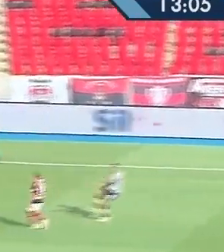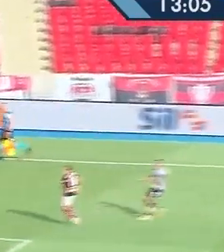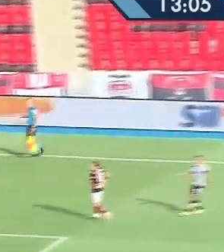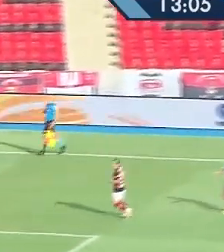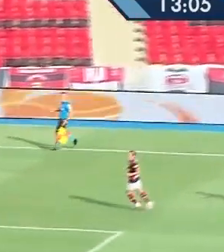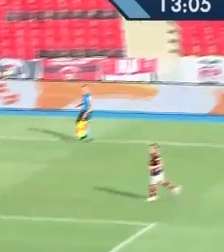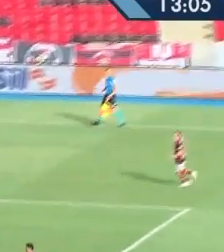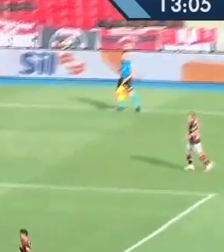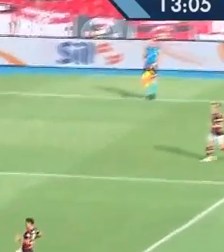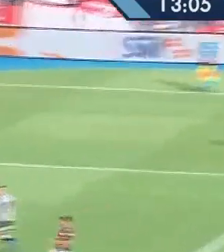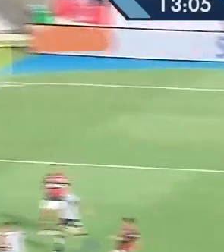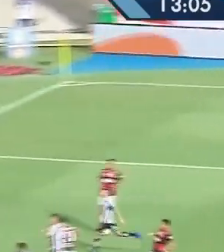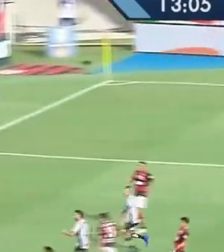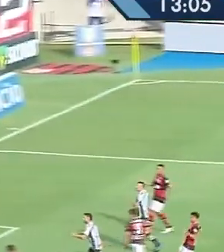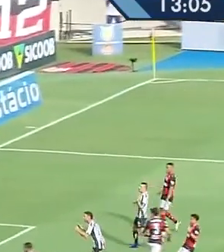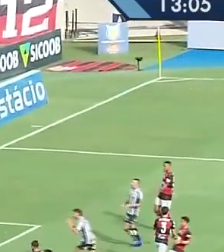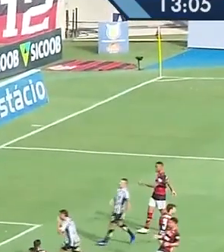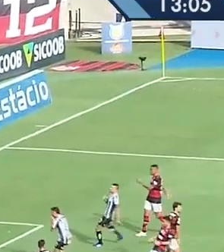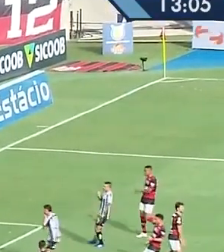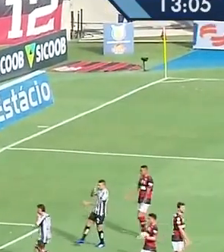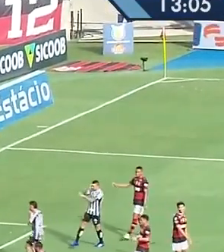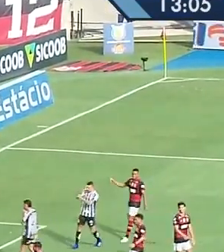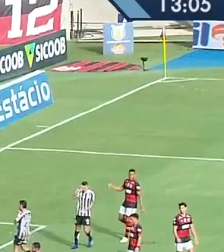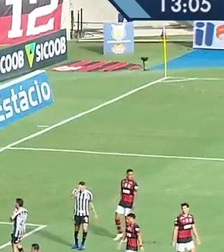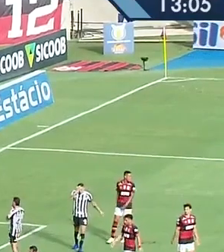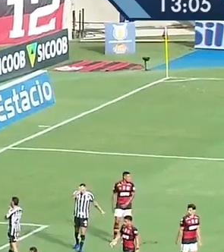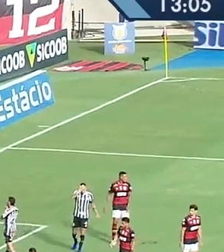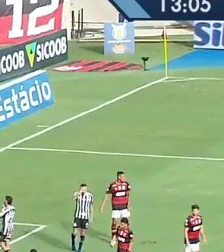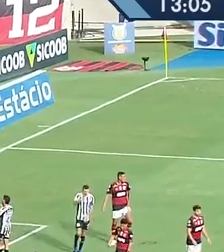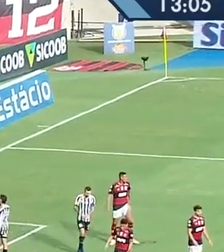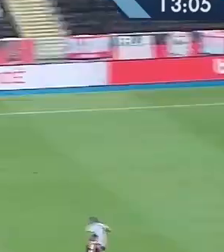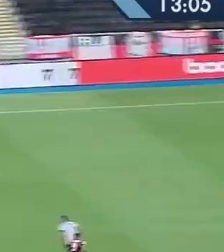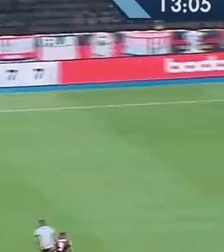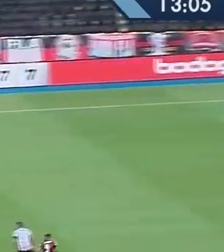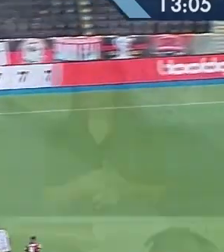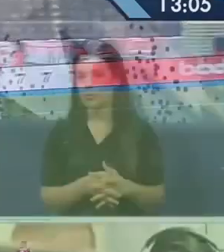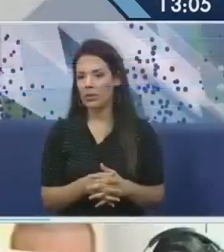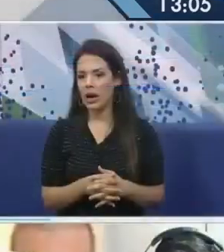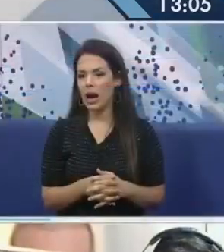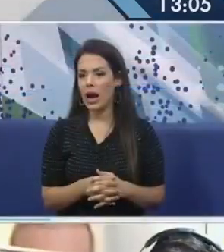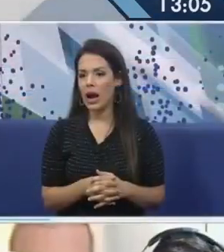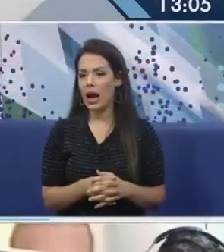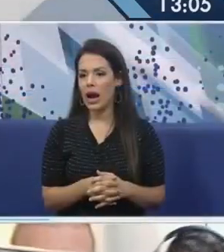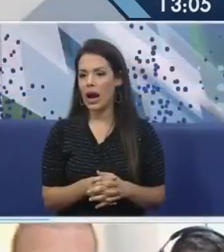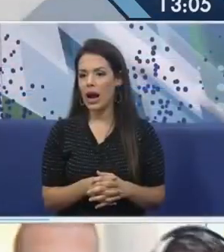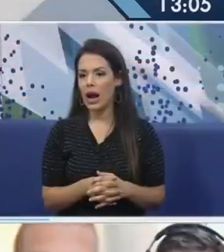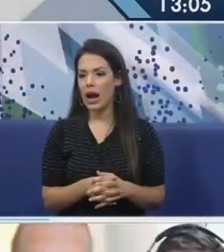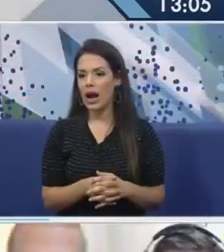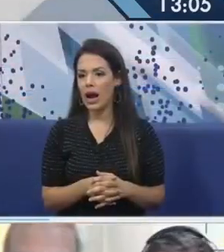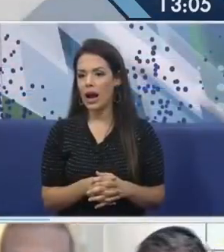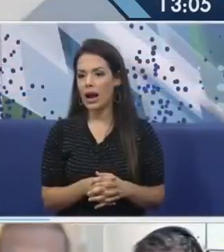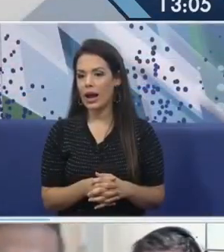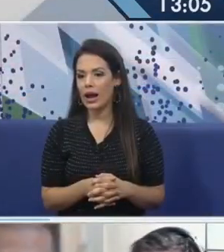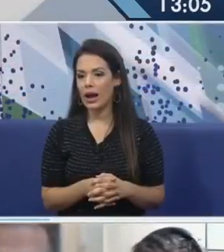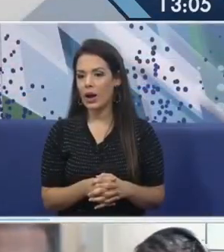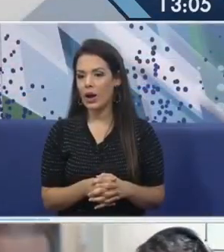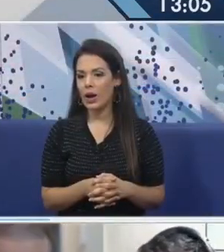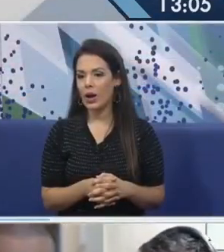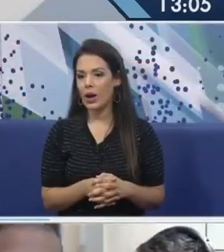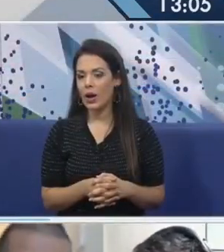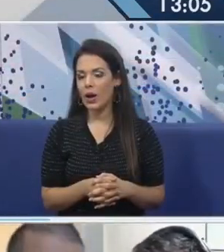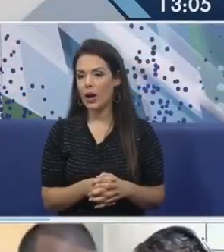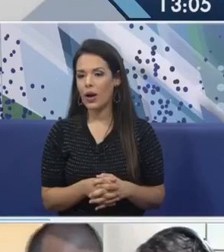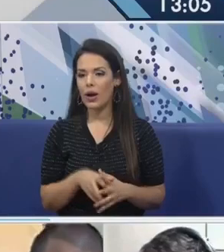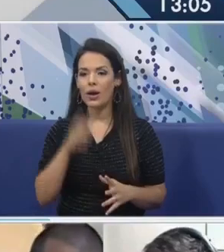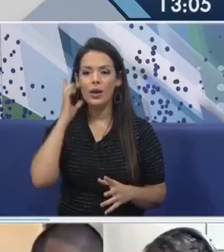golear aí, ponto. Foi problema. Isso que ele não mudou, Fernanda, ainda o arroba do Instagram. Arroba o arroba é Gabigol